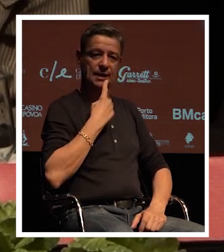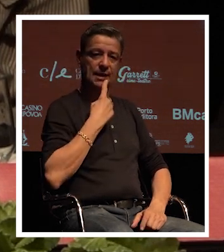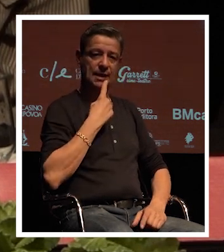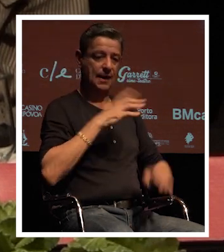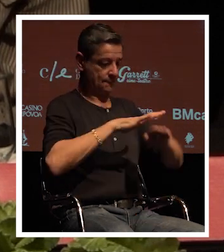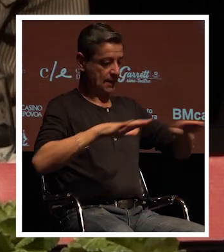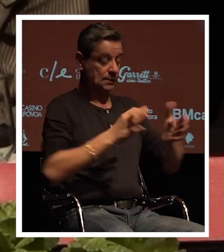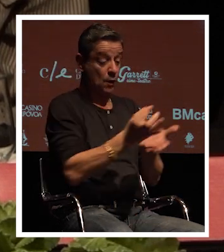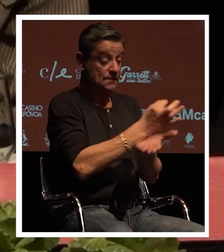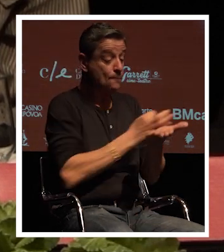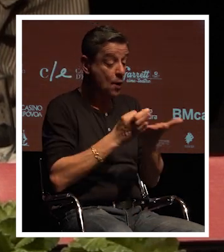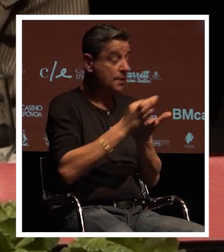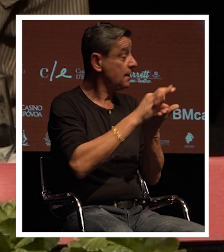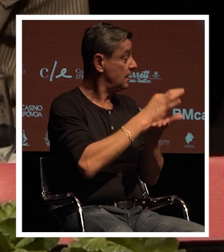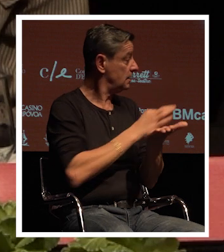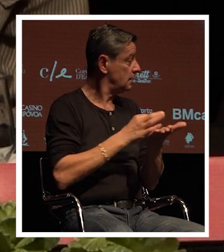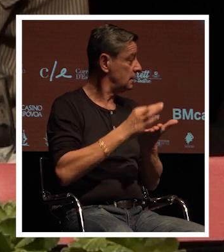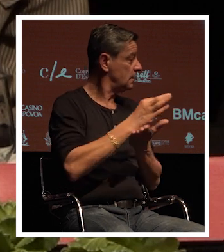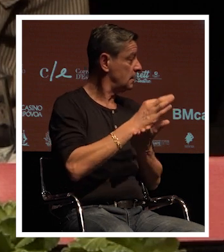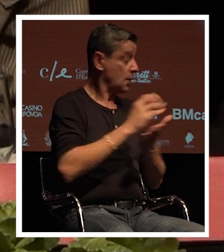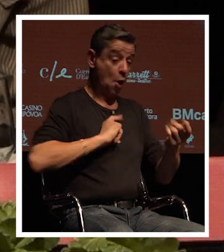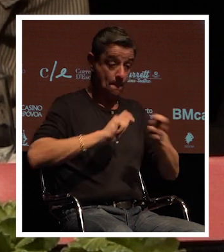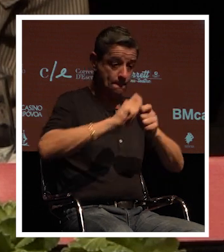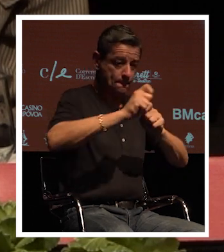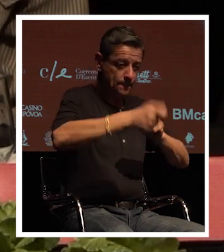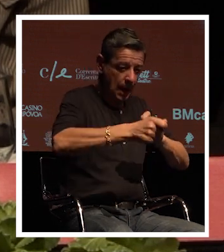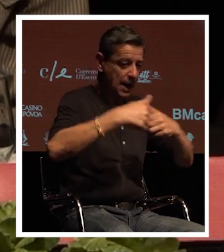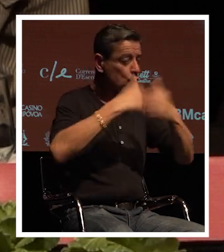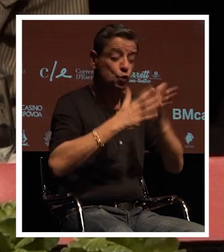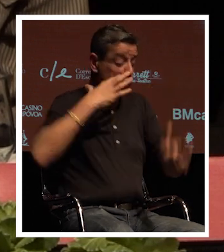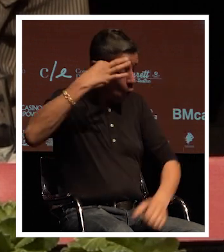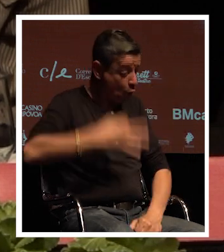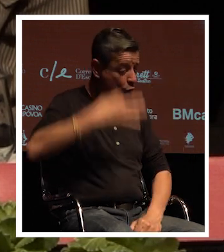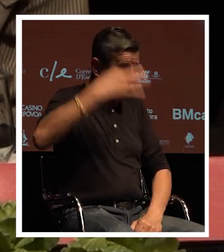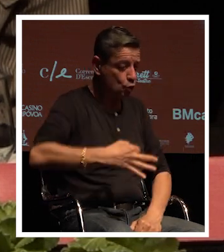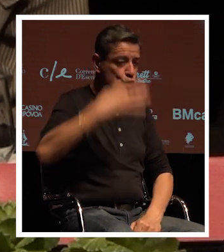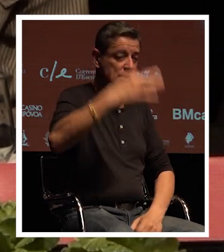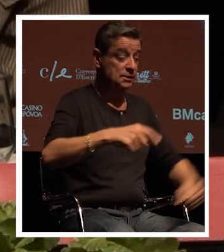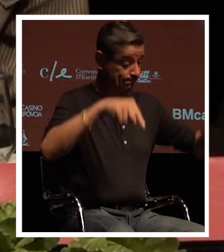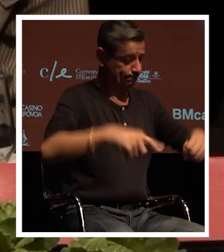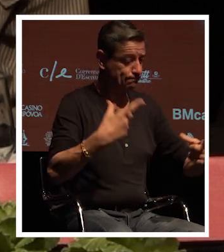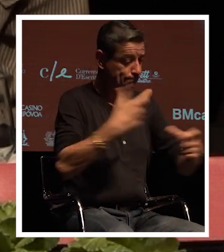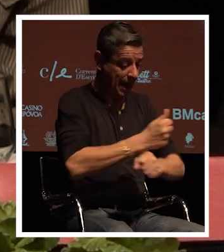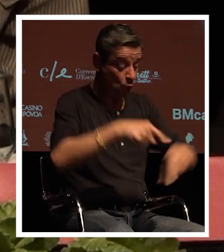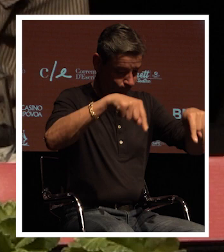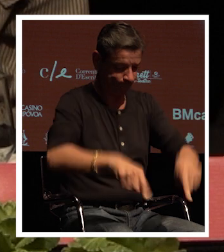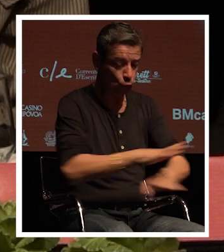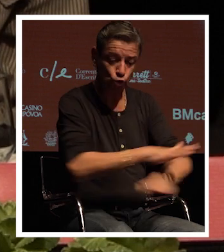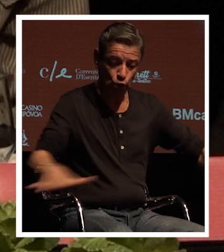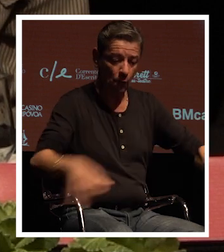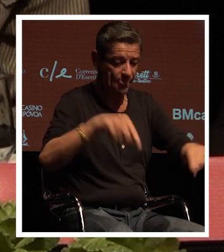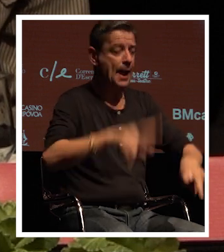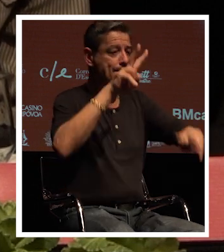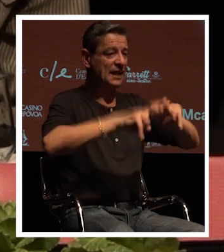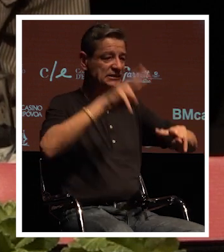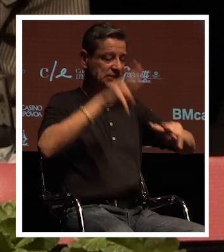essa moeda eu pago todos os dias o chão da prisão onde estou